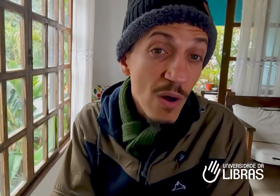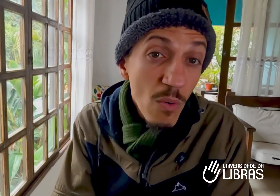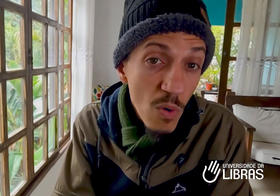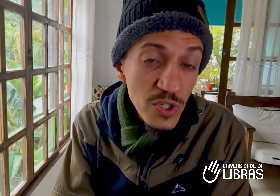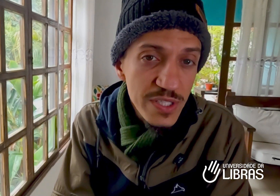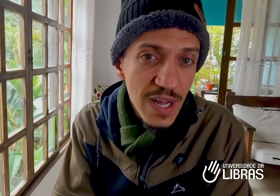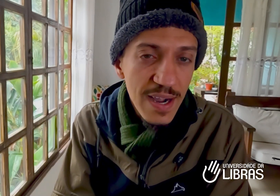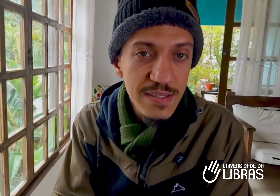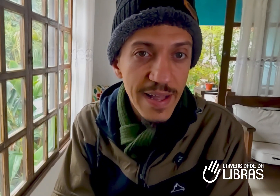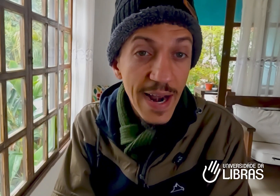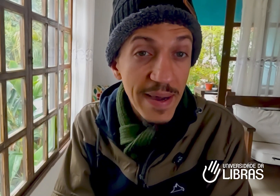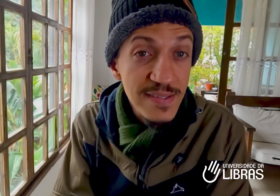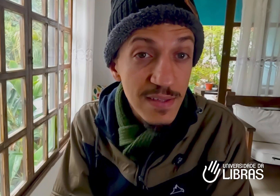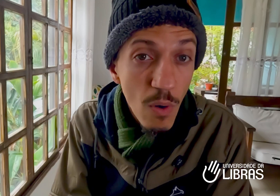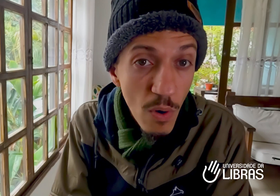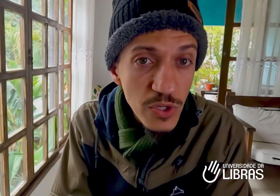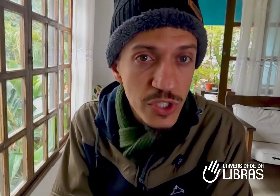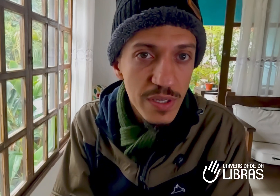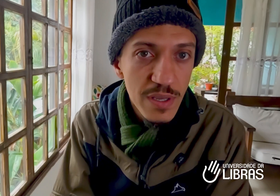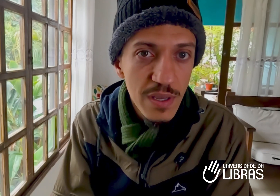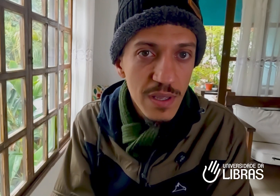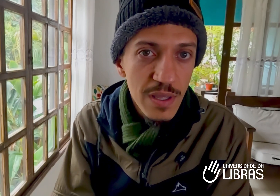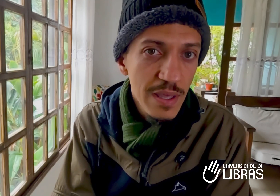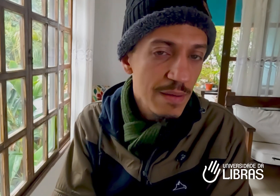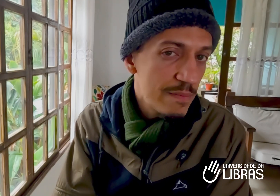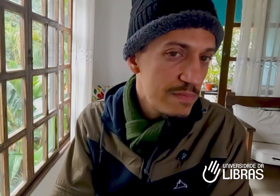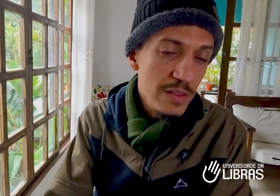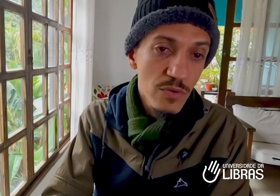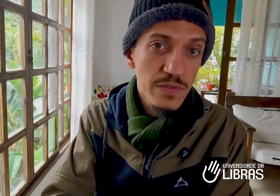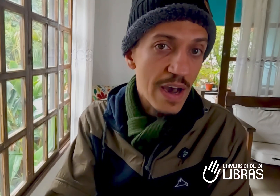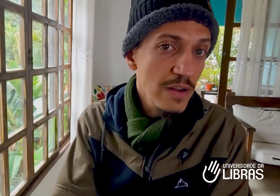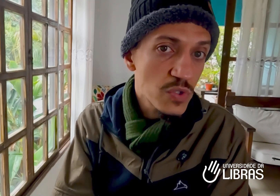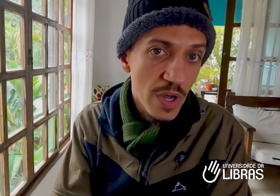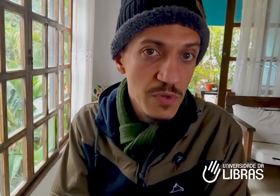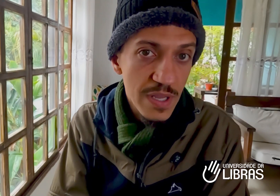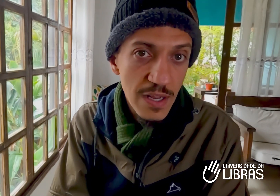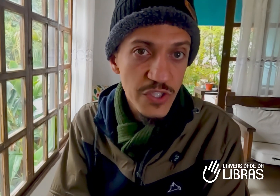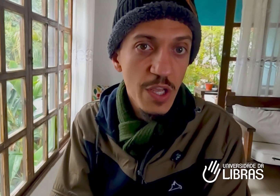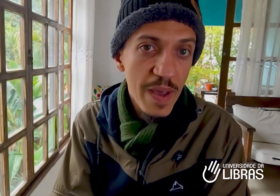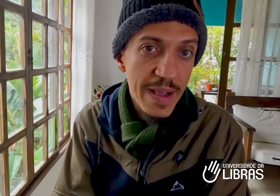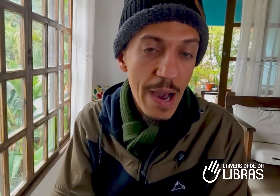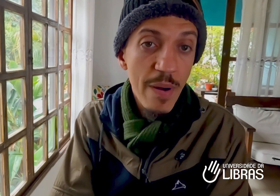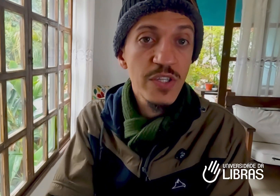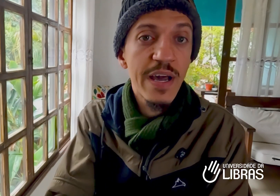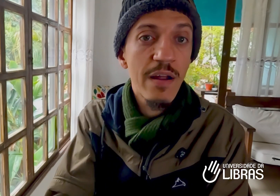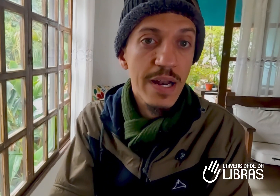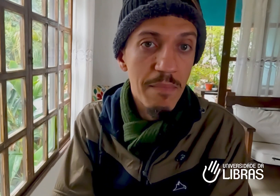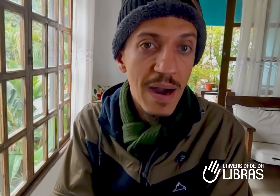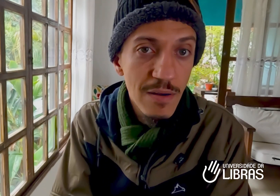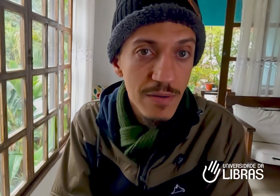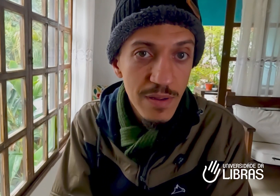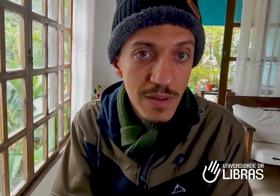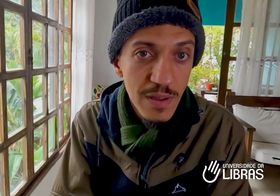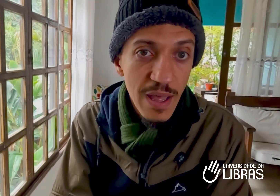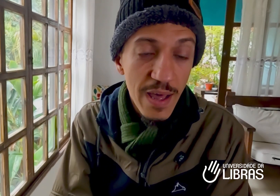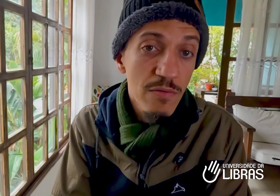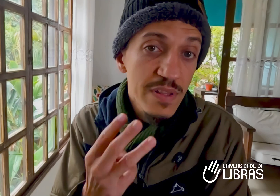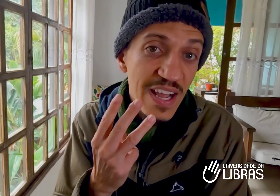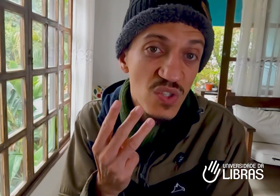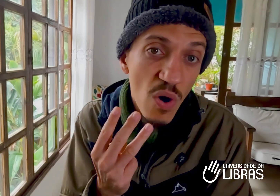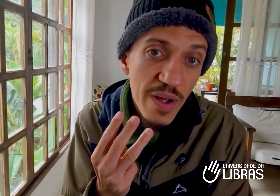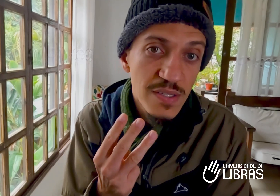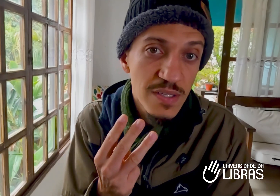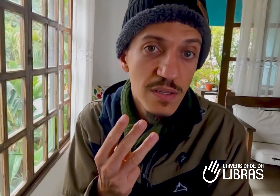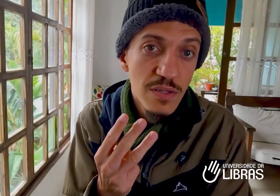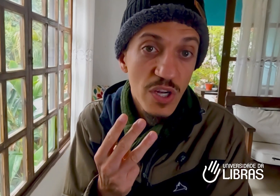era tão longe da casa dela, mas tão longe, que dentre os vários ônibus que ela tinha que pegar para chegar no trabalho, eram